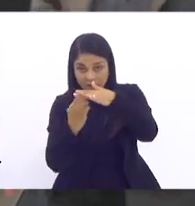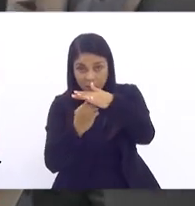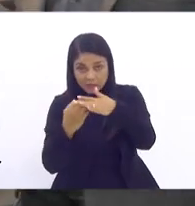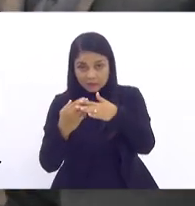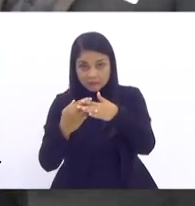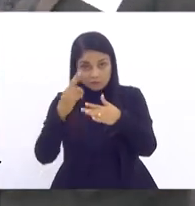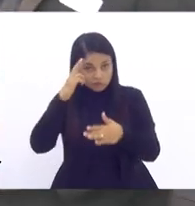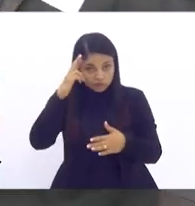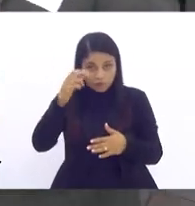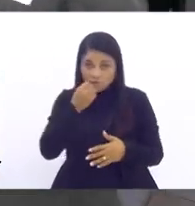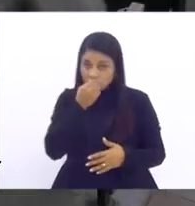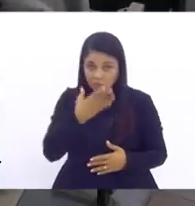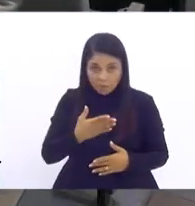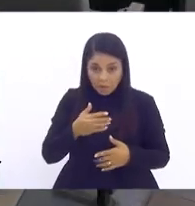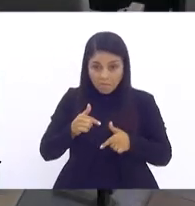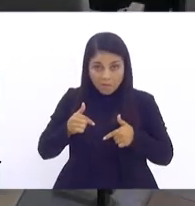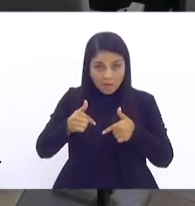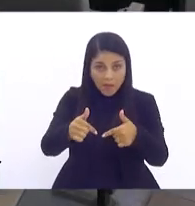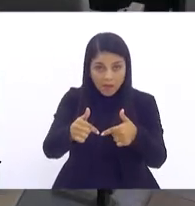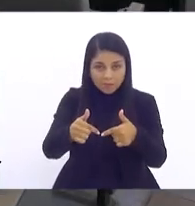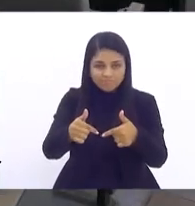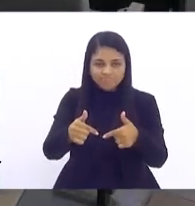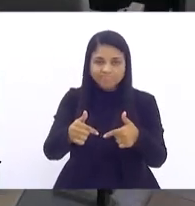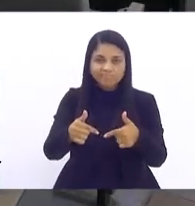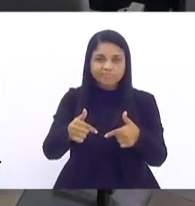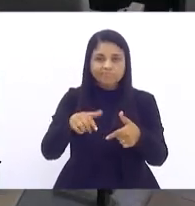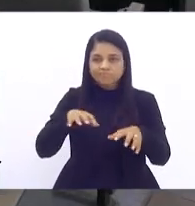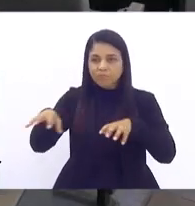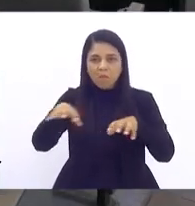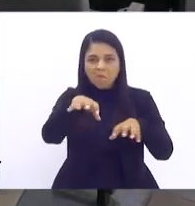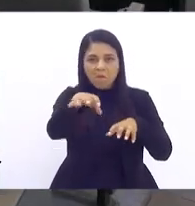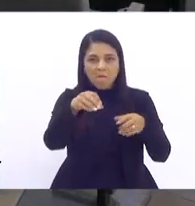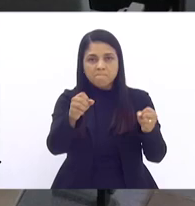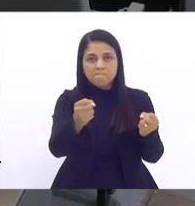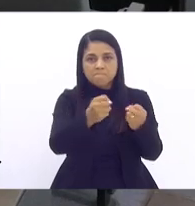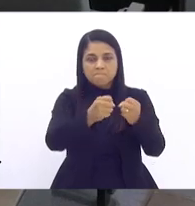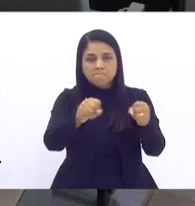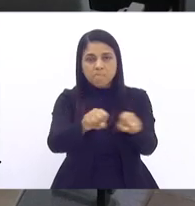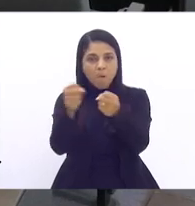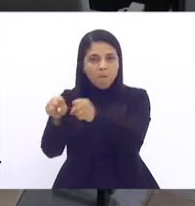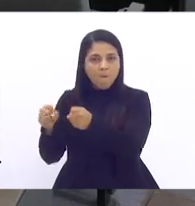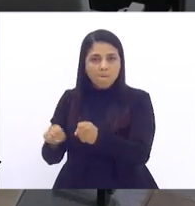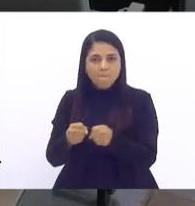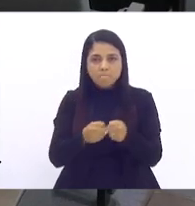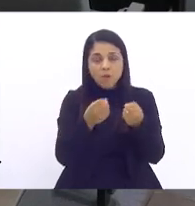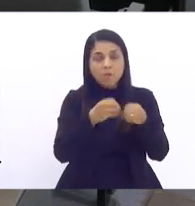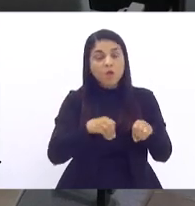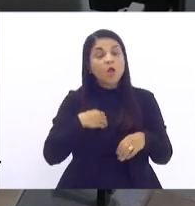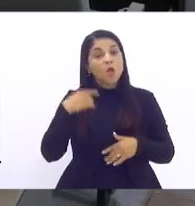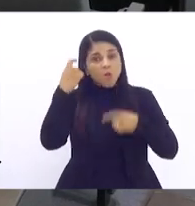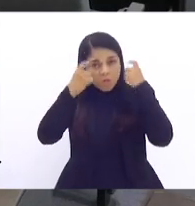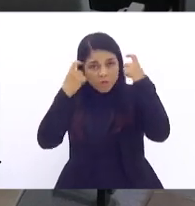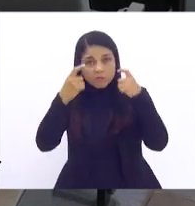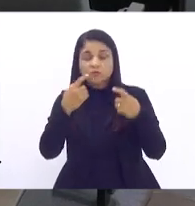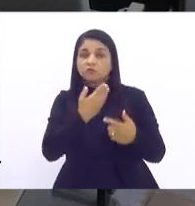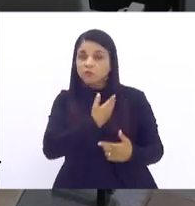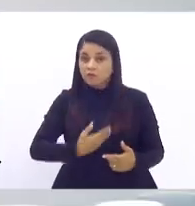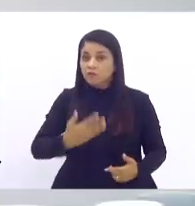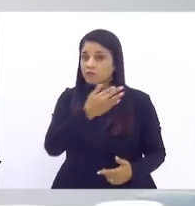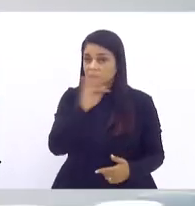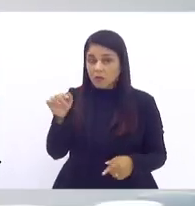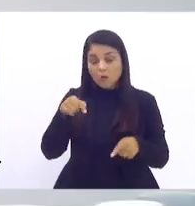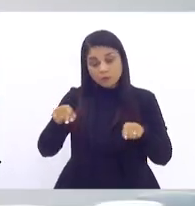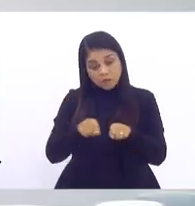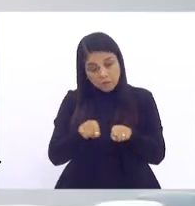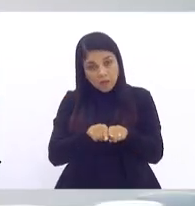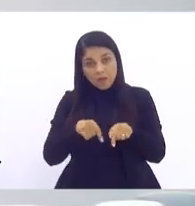Nada vai bem e eu tenho muita preocupação com o governo federal hoje assim como tem preocupação aqui com o nosso estado